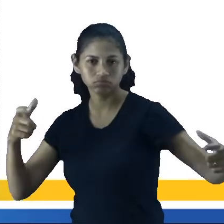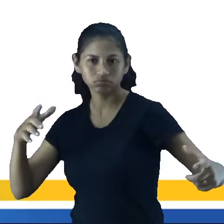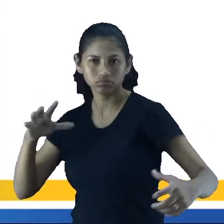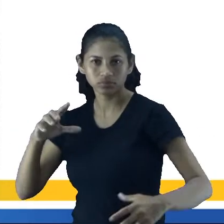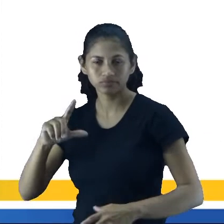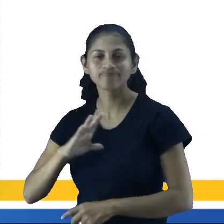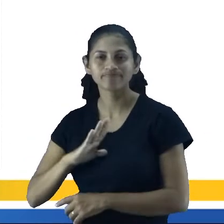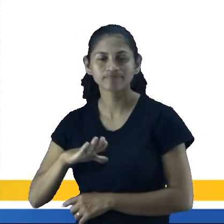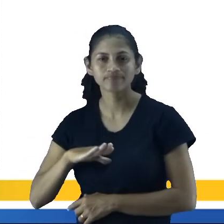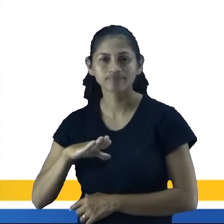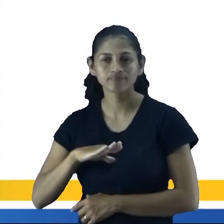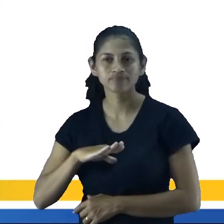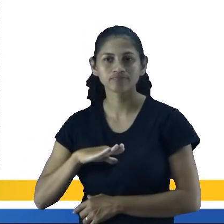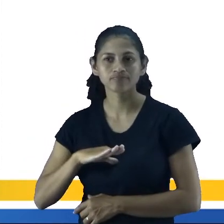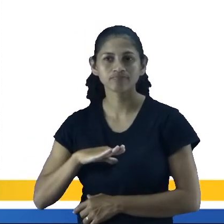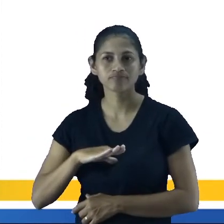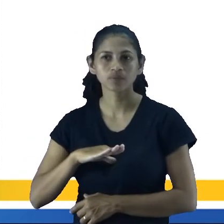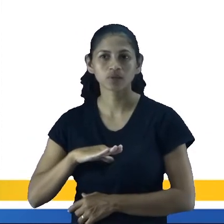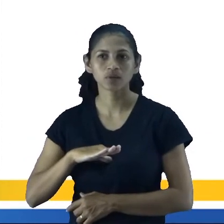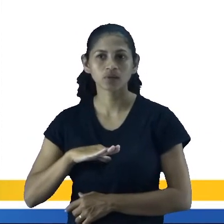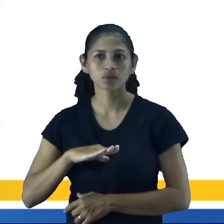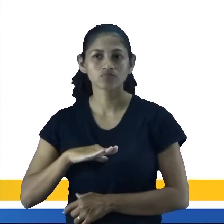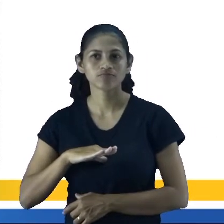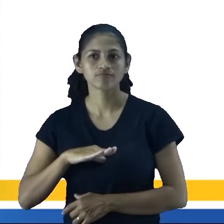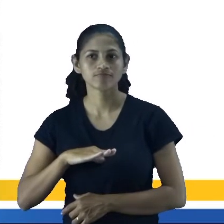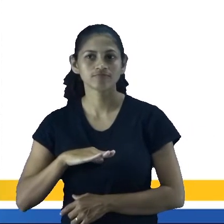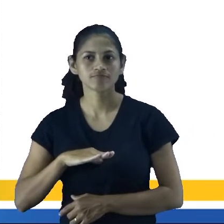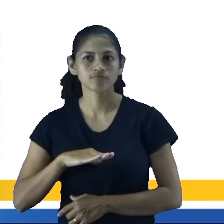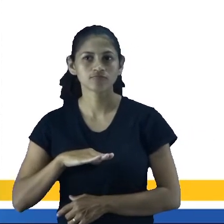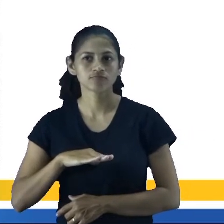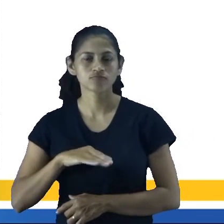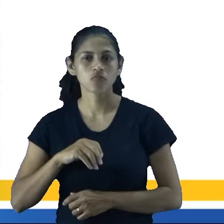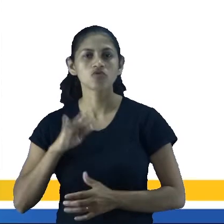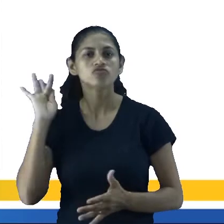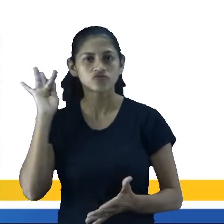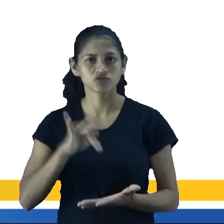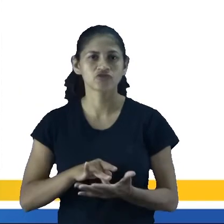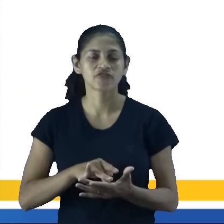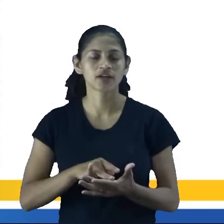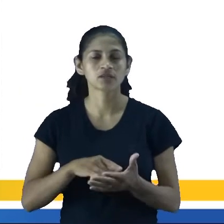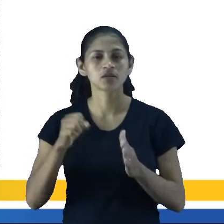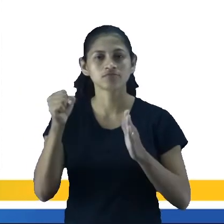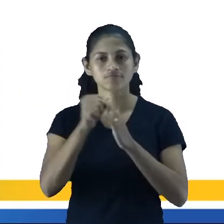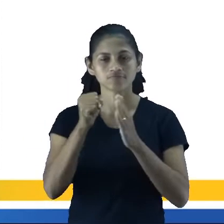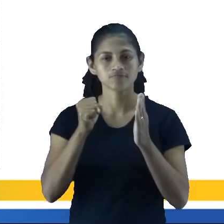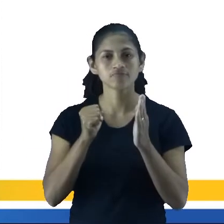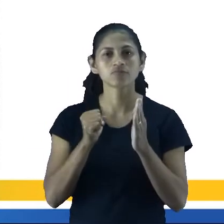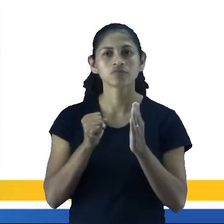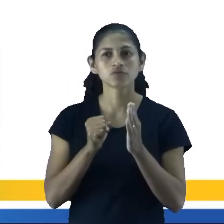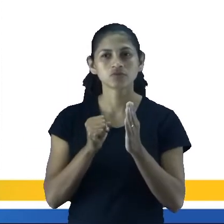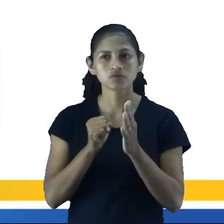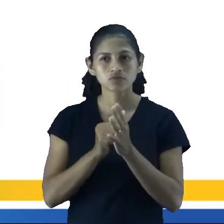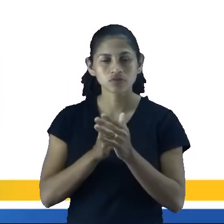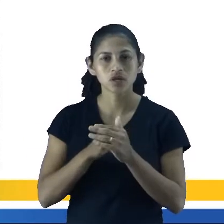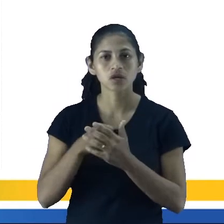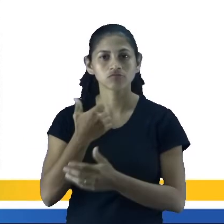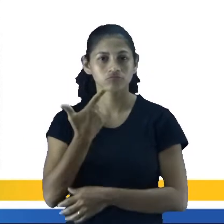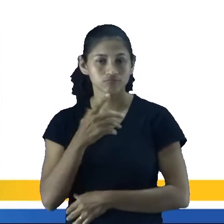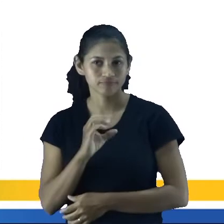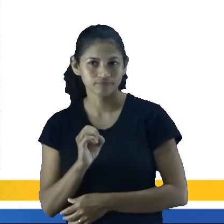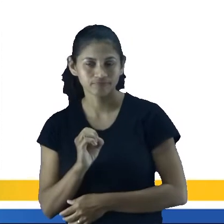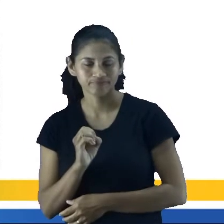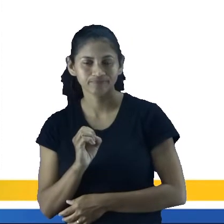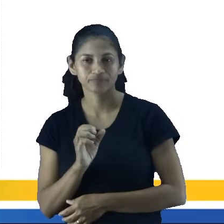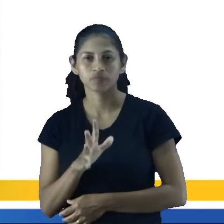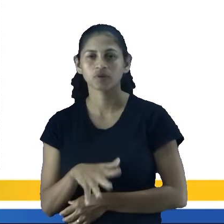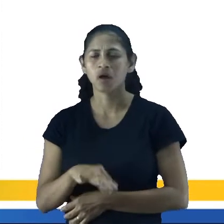consolidou-se apenas na segunda metade do século XX. Apesar de ter demorado mais para acontecer,